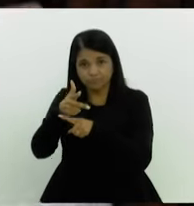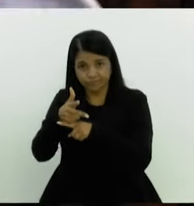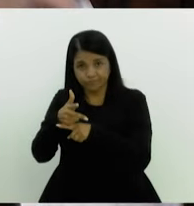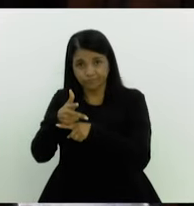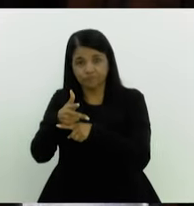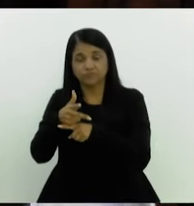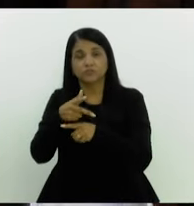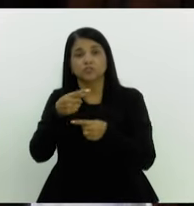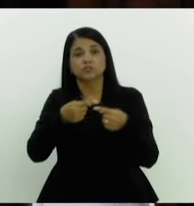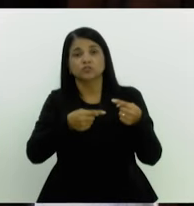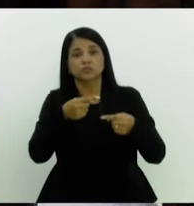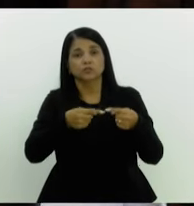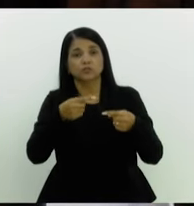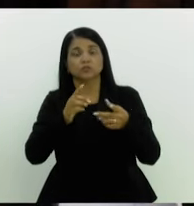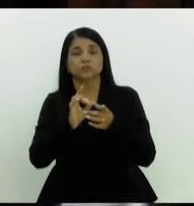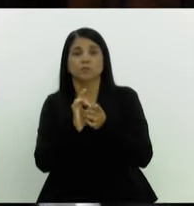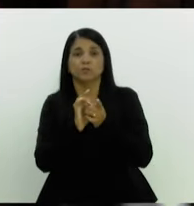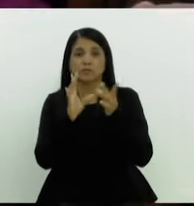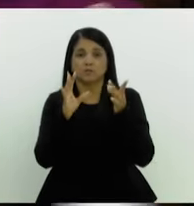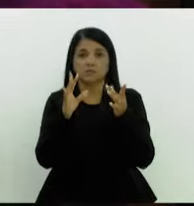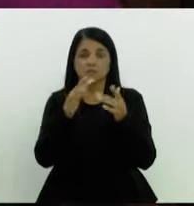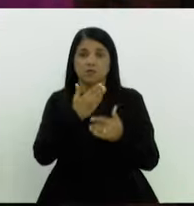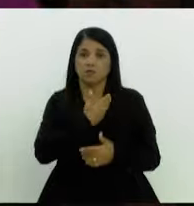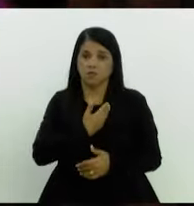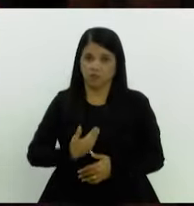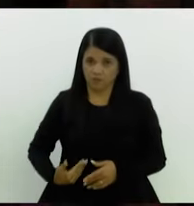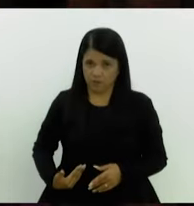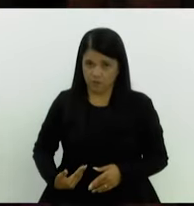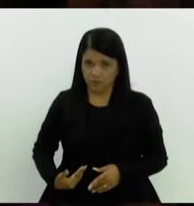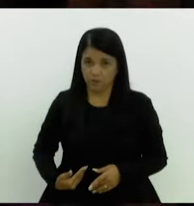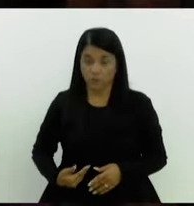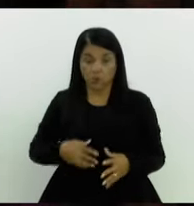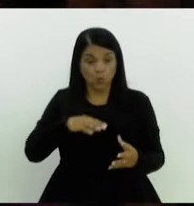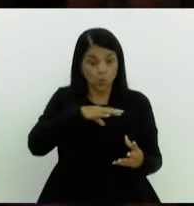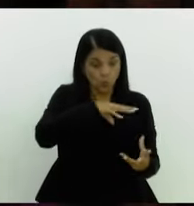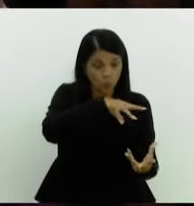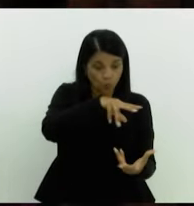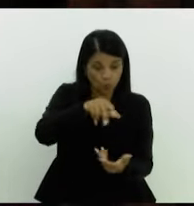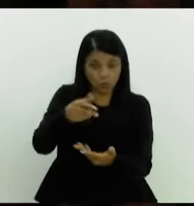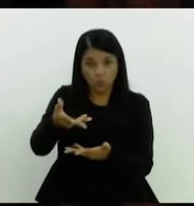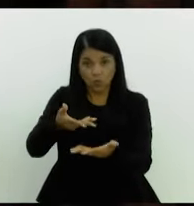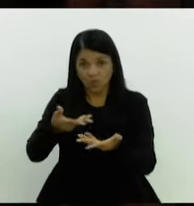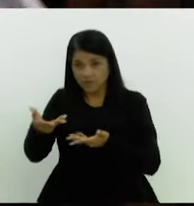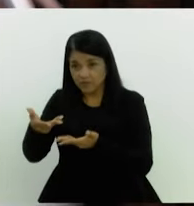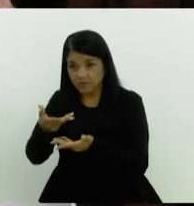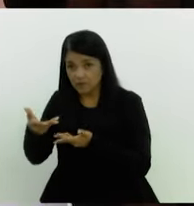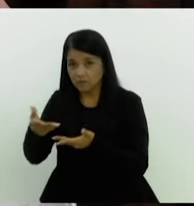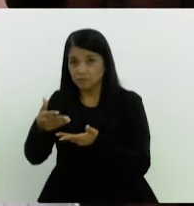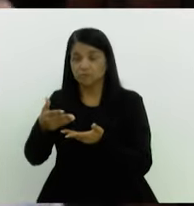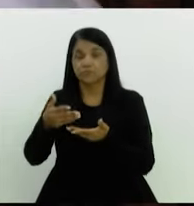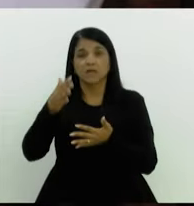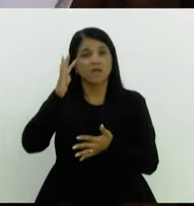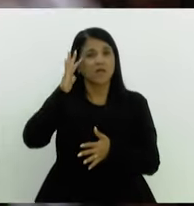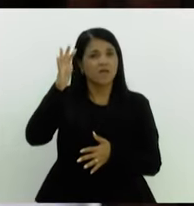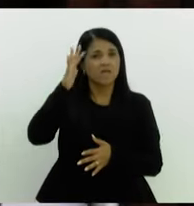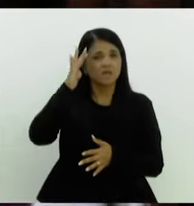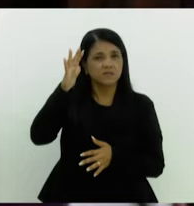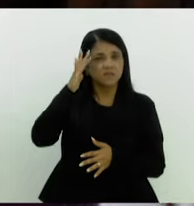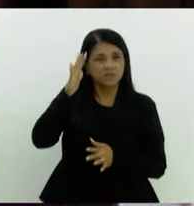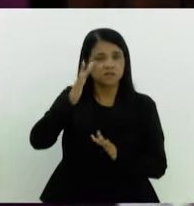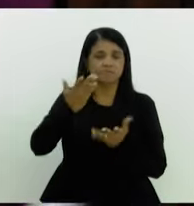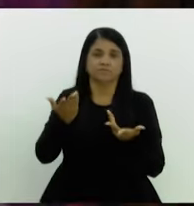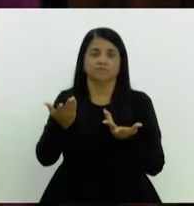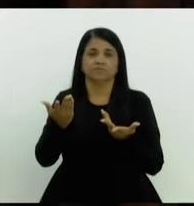democracia e governança então o mundo inteiro tá convidado a refletir sobre democracia e governança Serão três